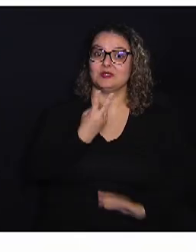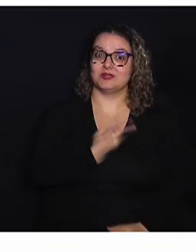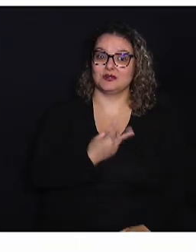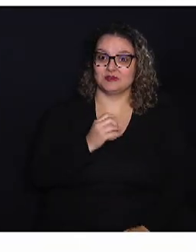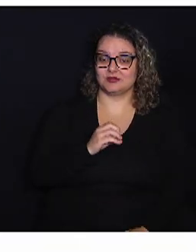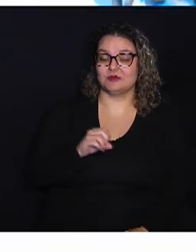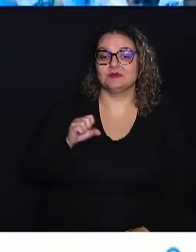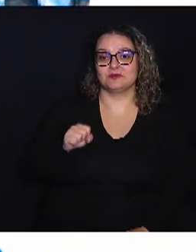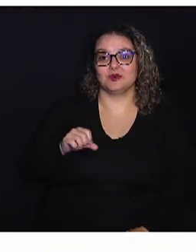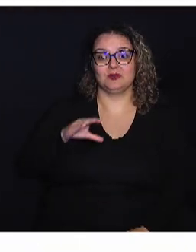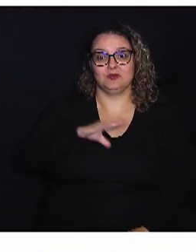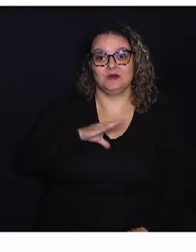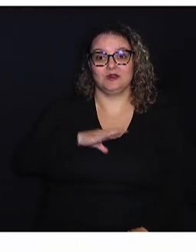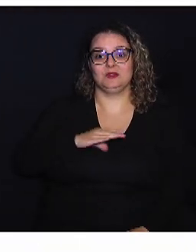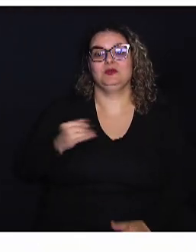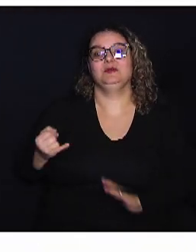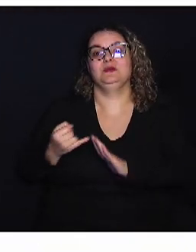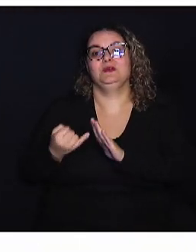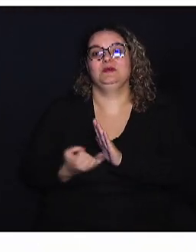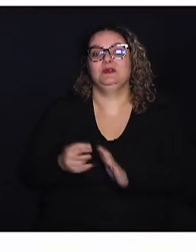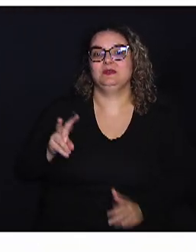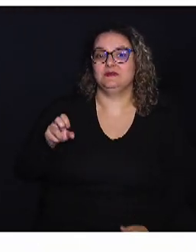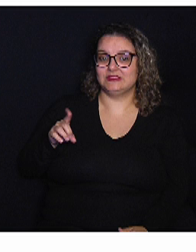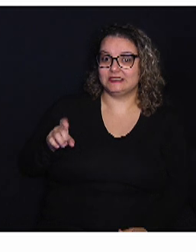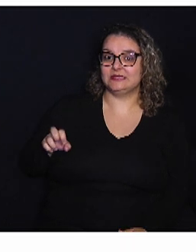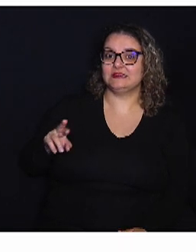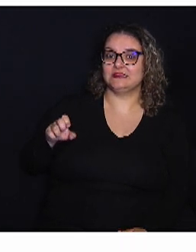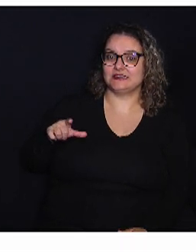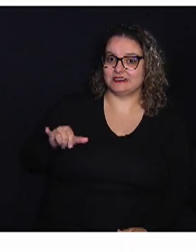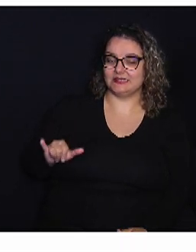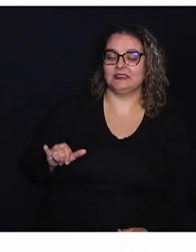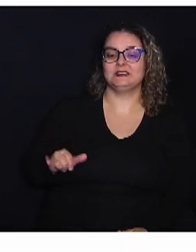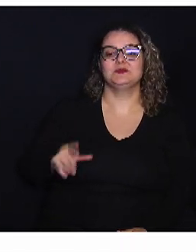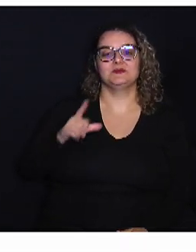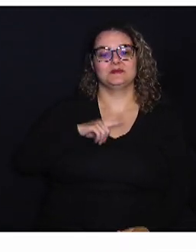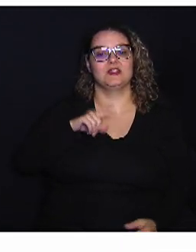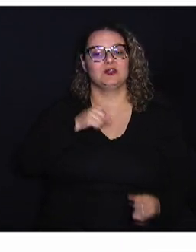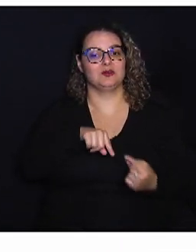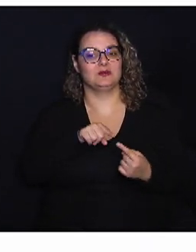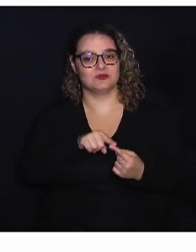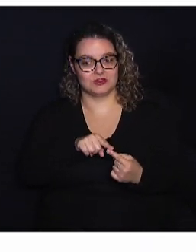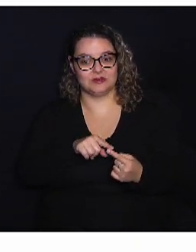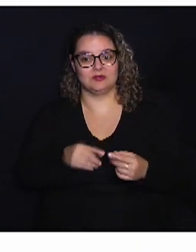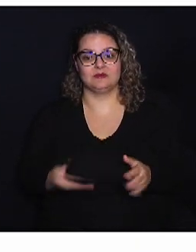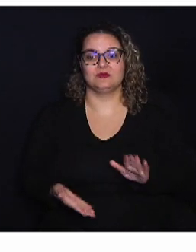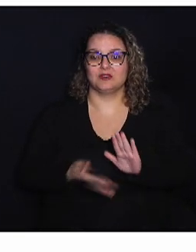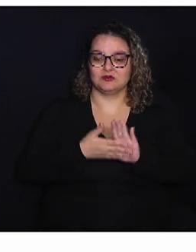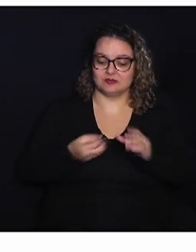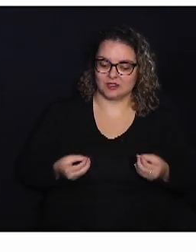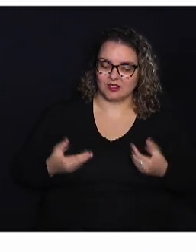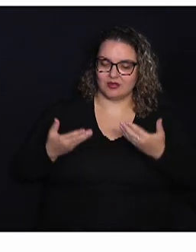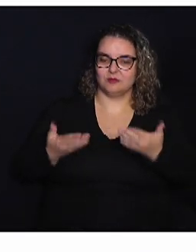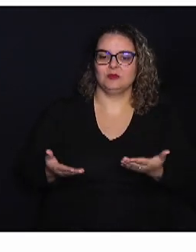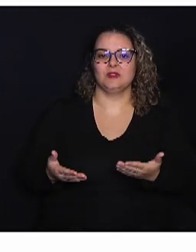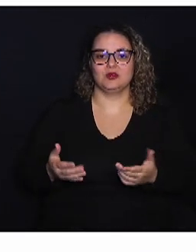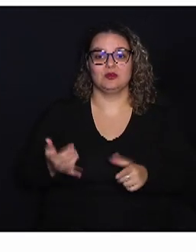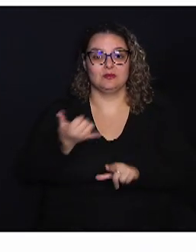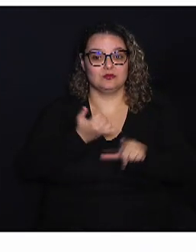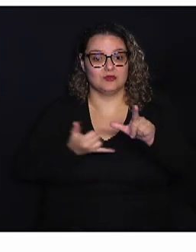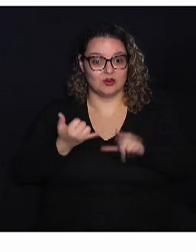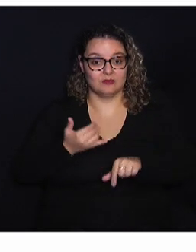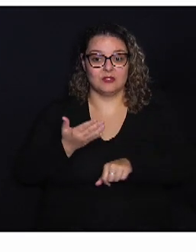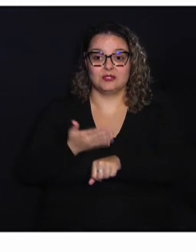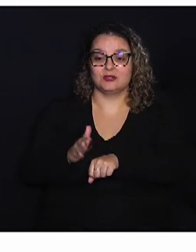no município, o Instituto Vanderlei Cordeiro de Lima tem como objetivo proporcionar a prática lúdica do